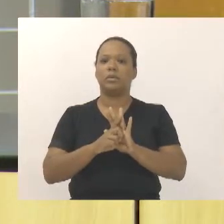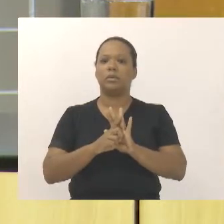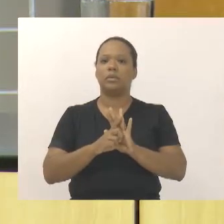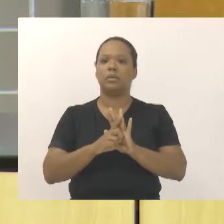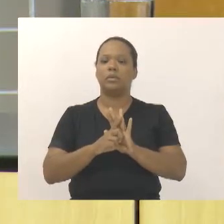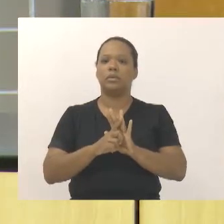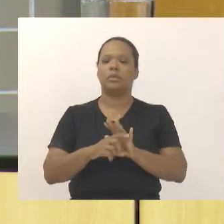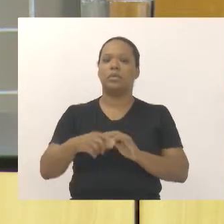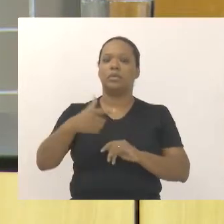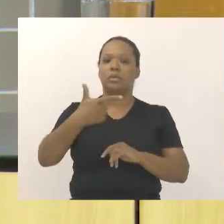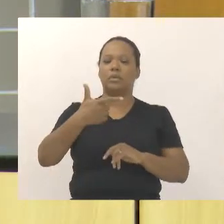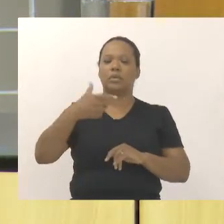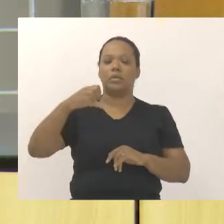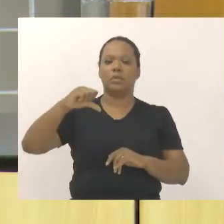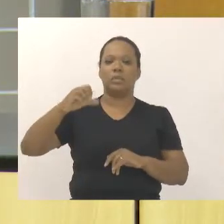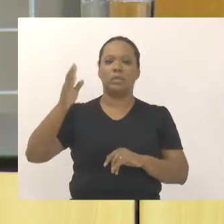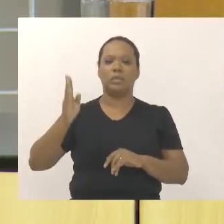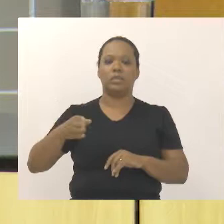número